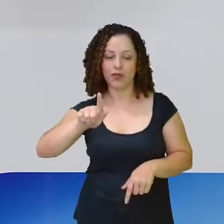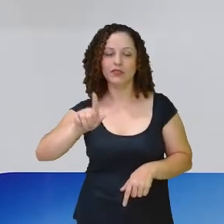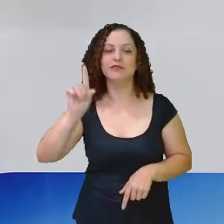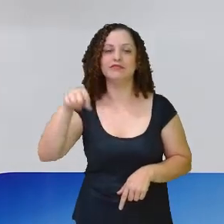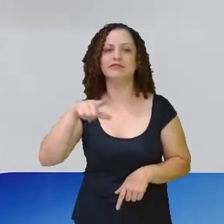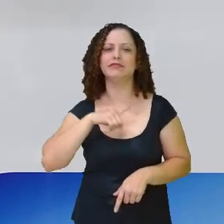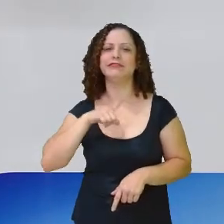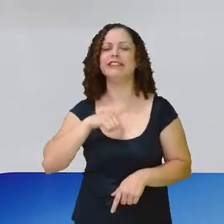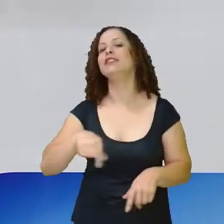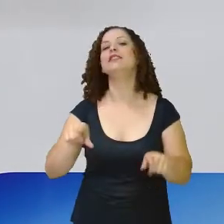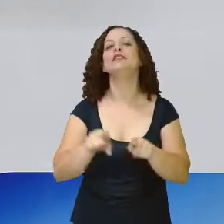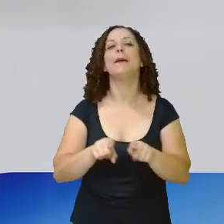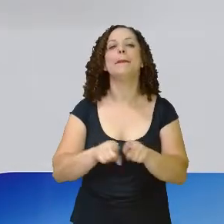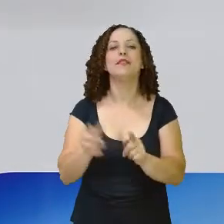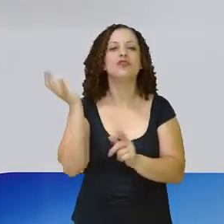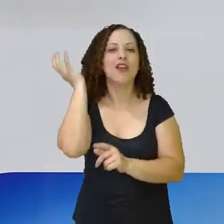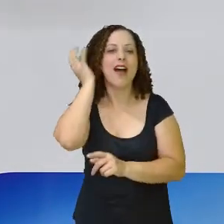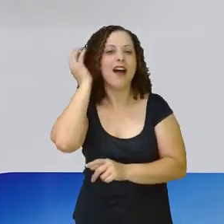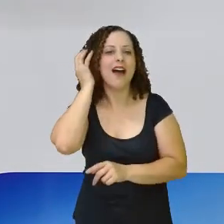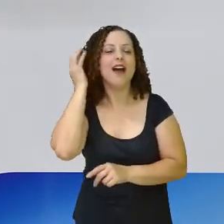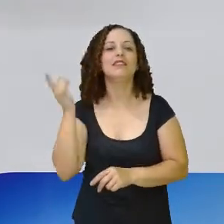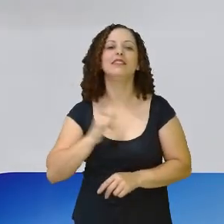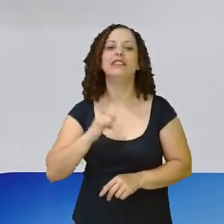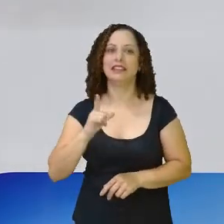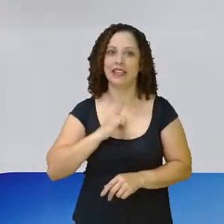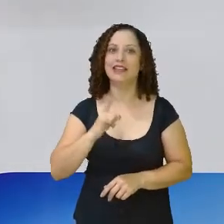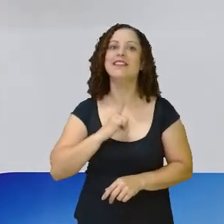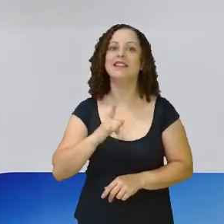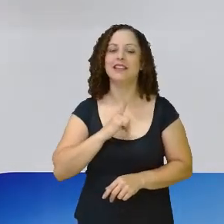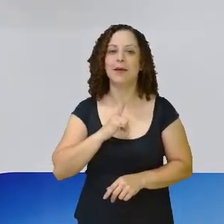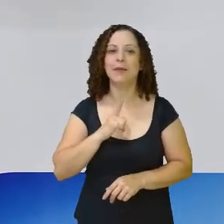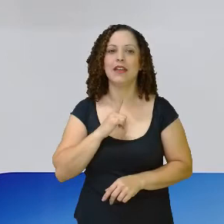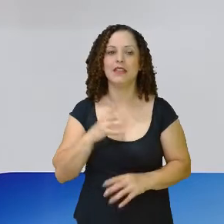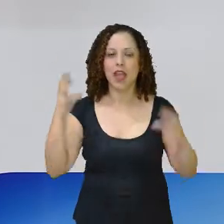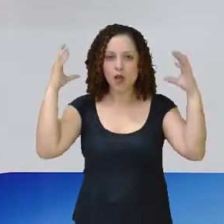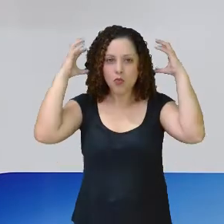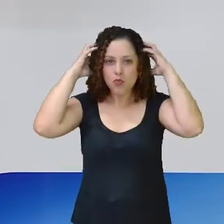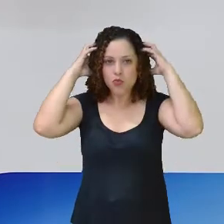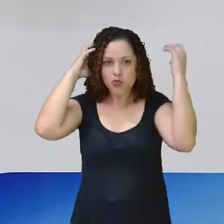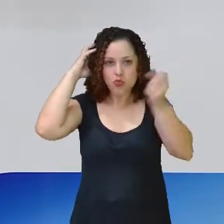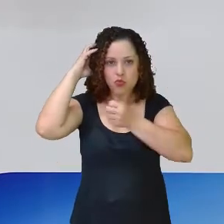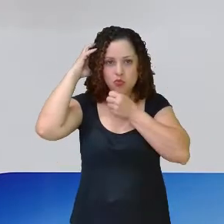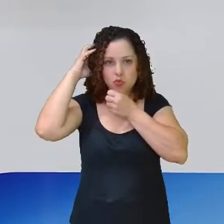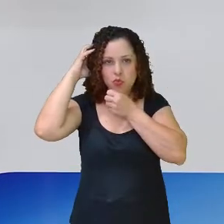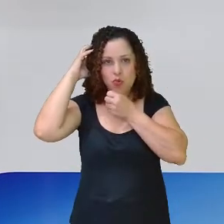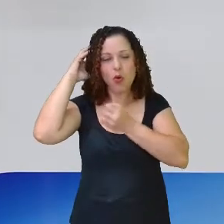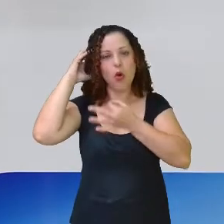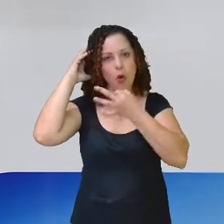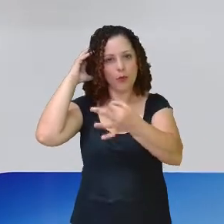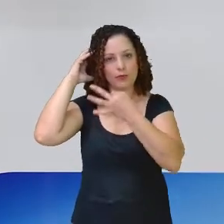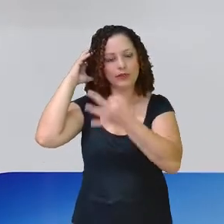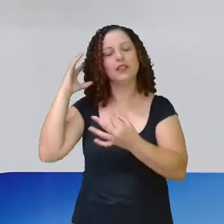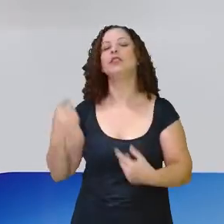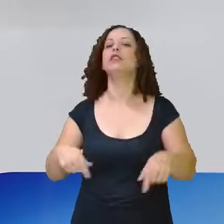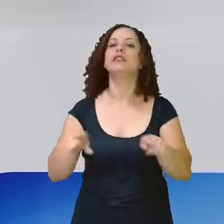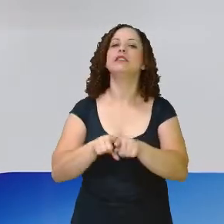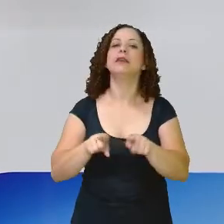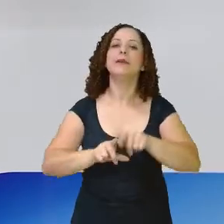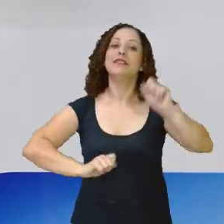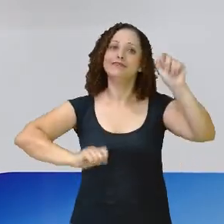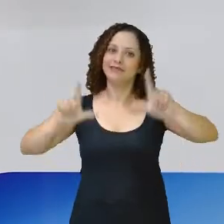opinião. A gente encontra nos rádios, aqueles programas de rádio que as pessoas estão lá dando as suas opiniões. Na